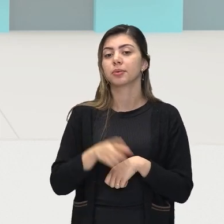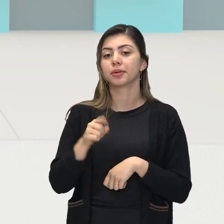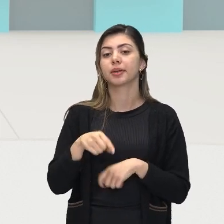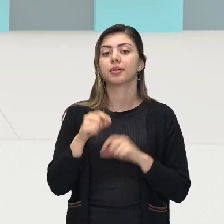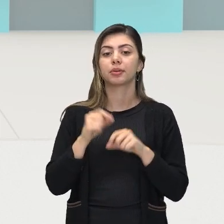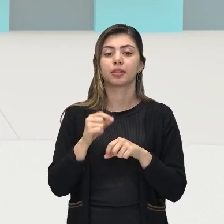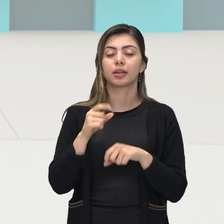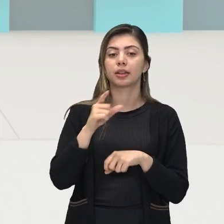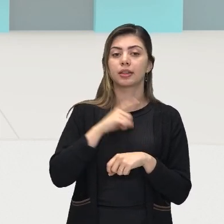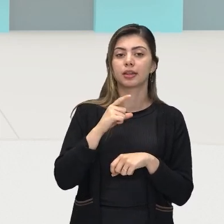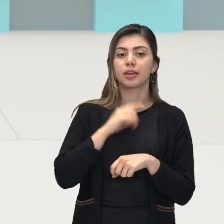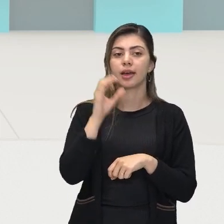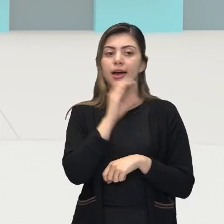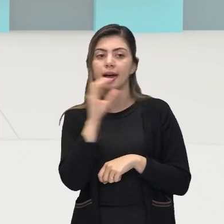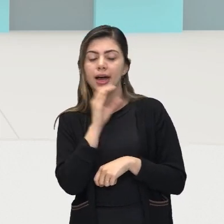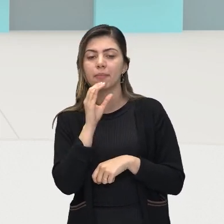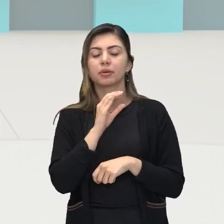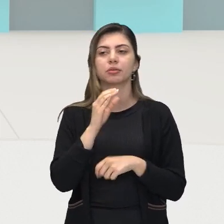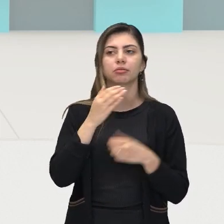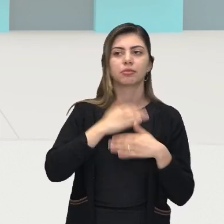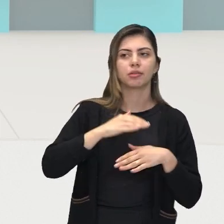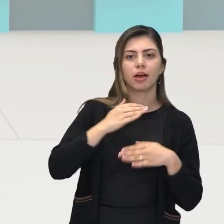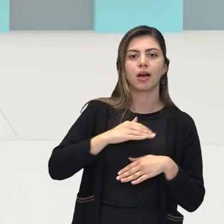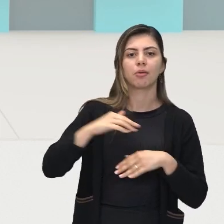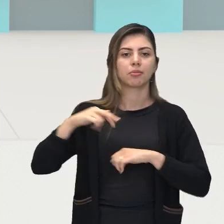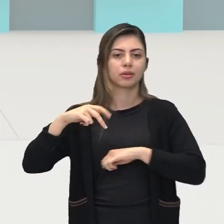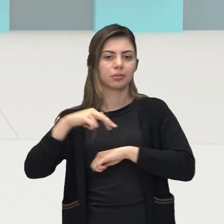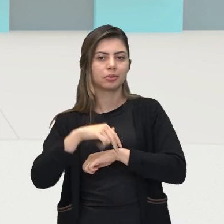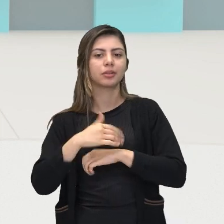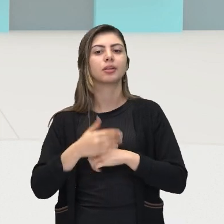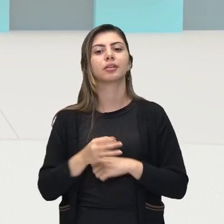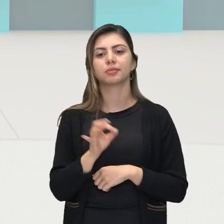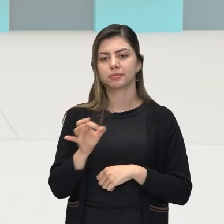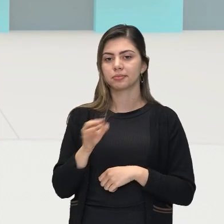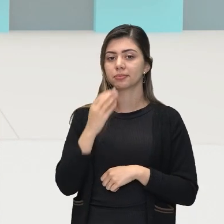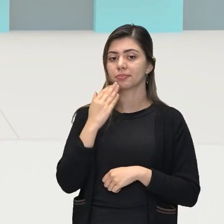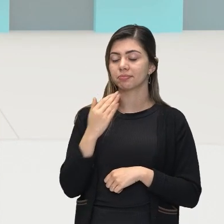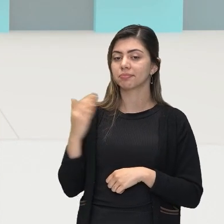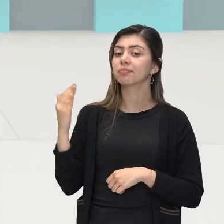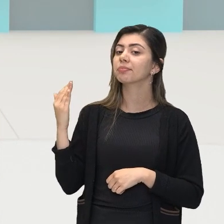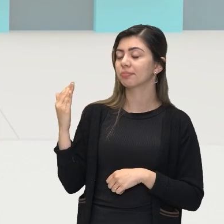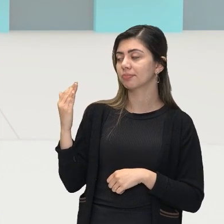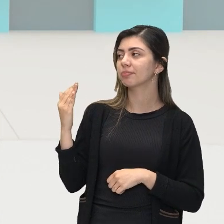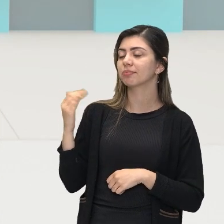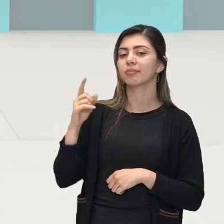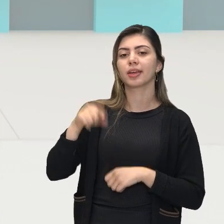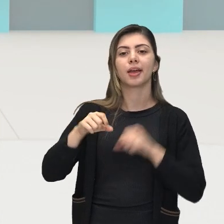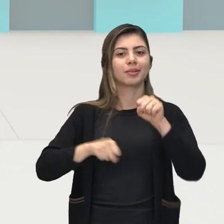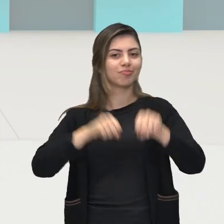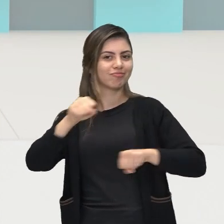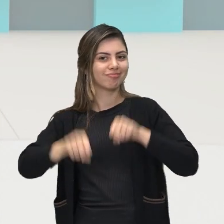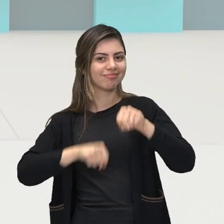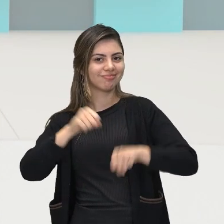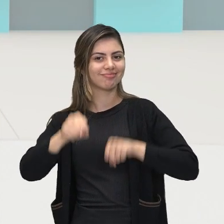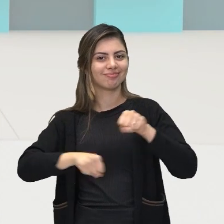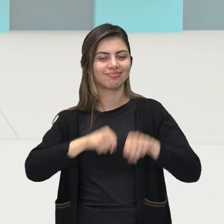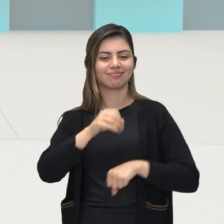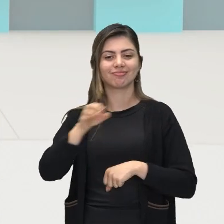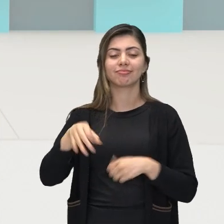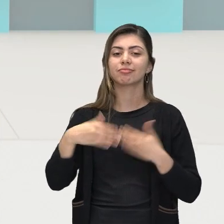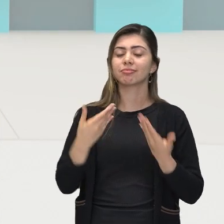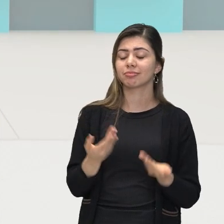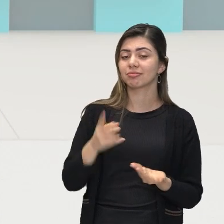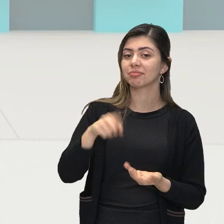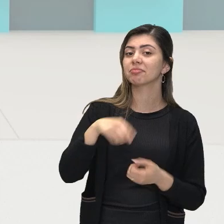de velocidade entre trotes e caminhada, que é o HIIT que nós conhecemos. Outro exemplo é o ciclismo, né, que é